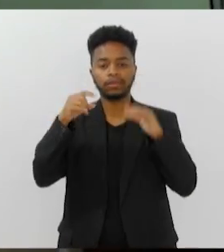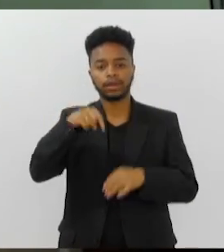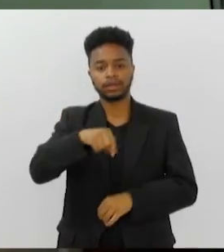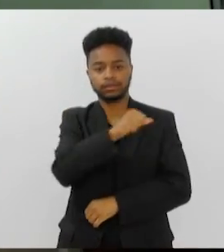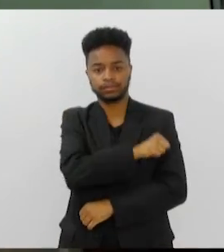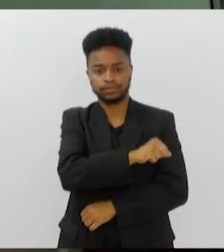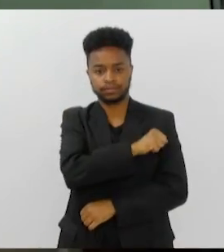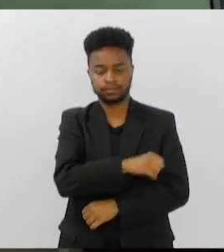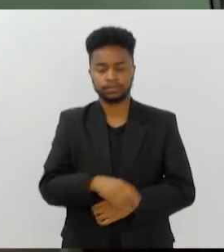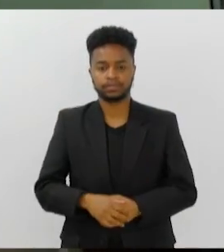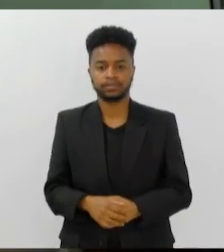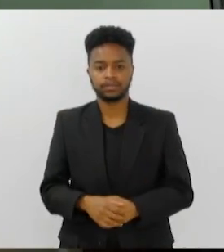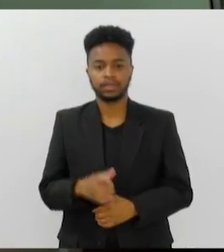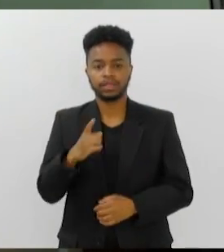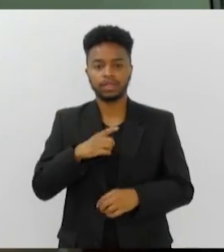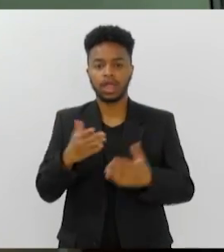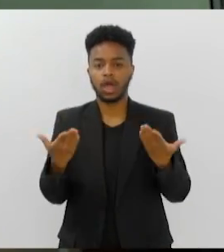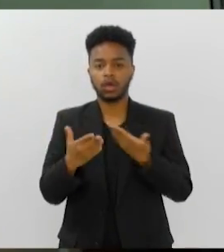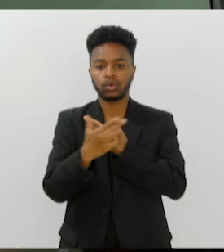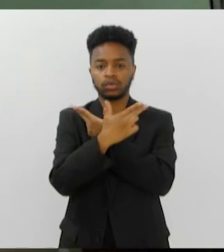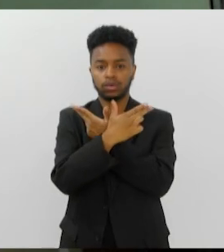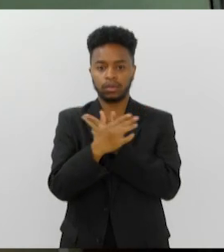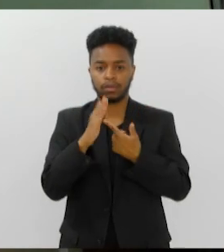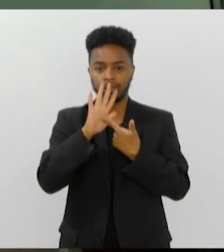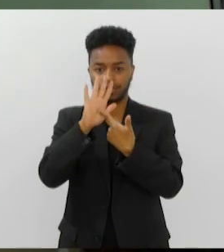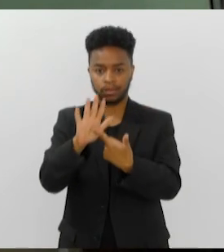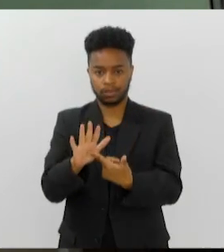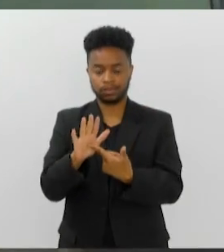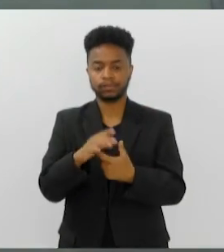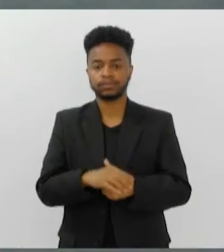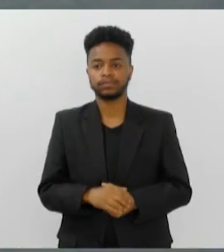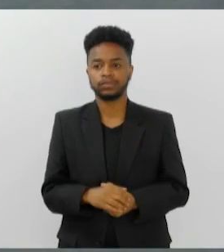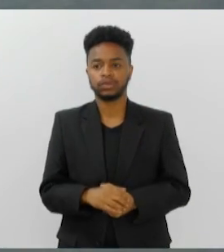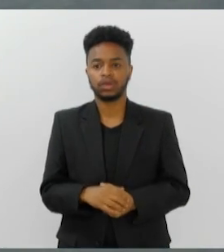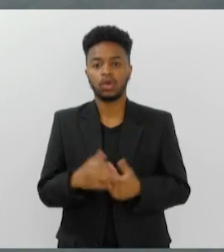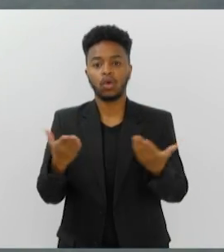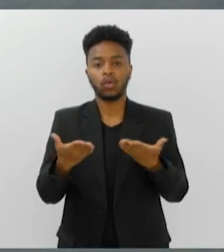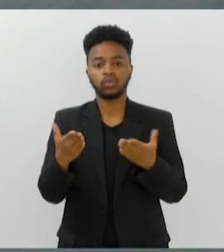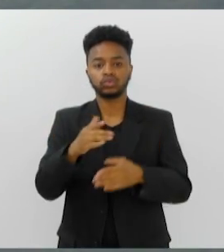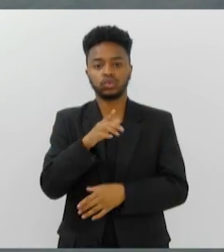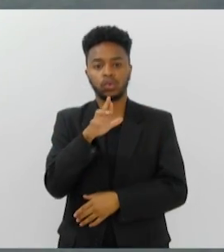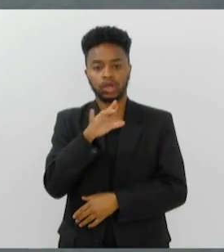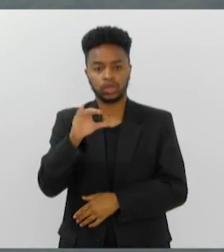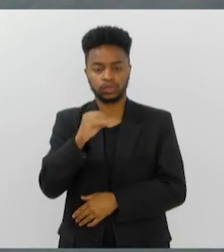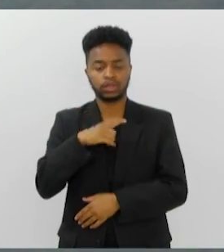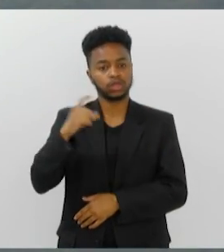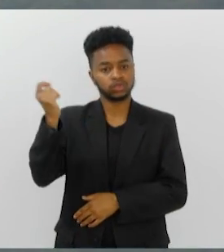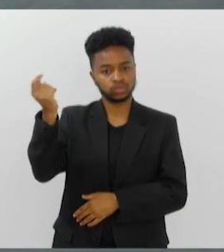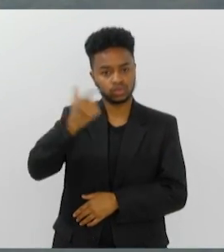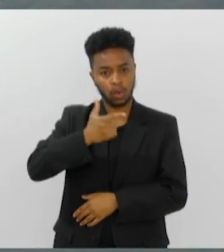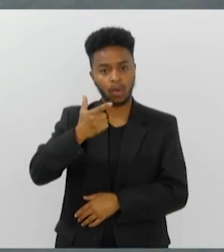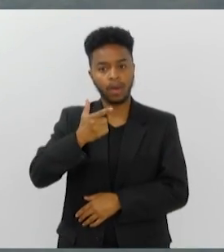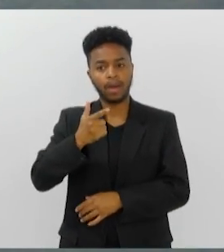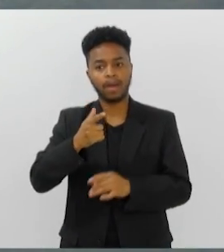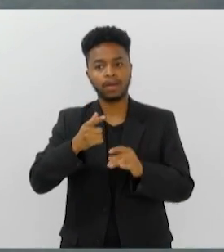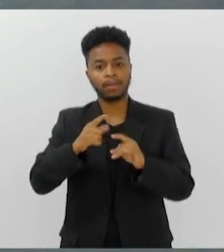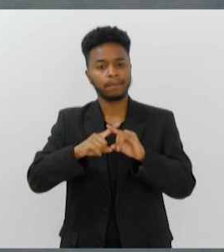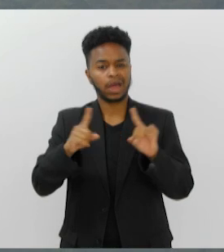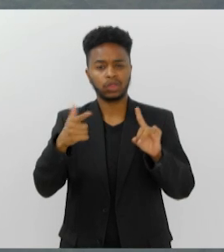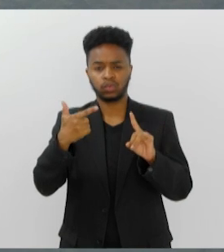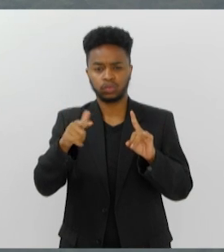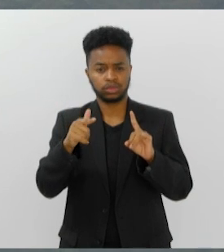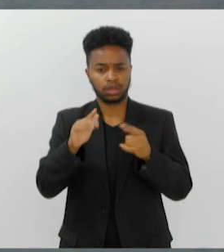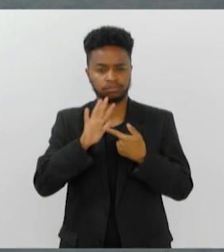no Rio de Janeiro. Você vê aí imagens do Cristo Redentor. O Rio amanheceu com sol e não há previsão